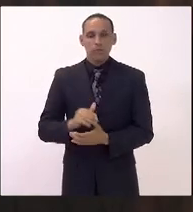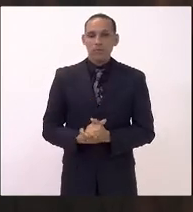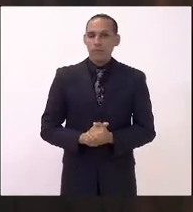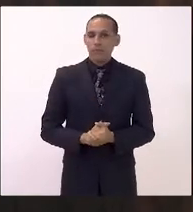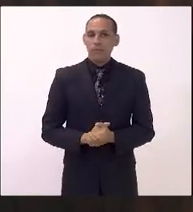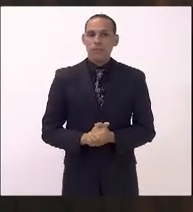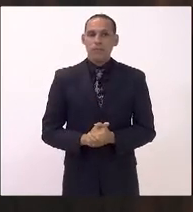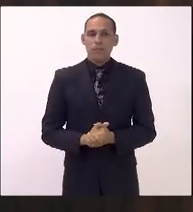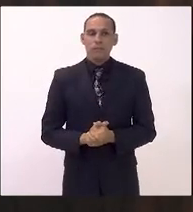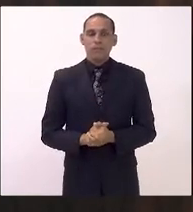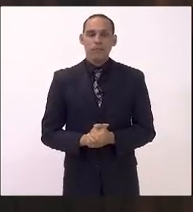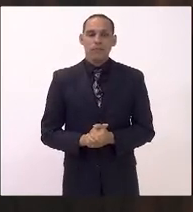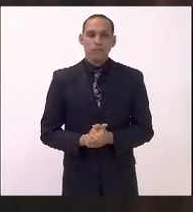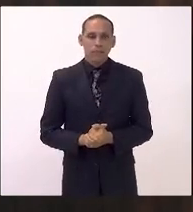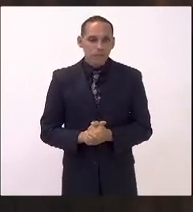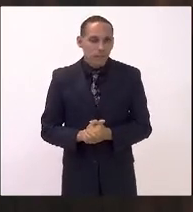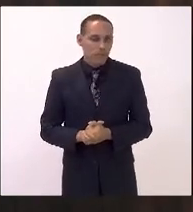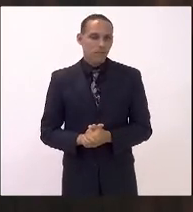Velmovitsky.